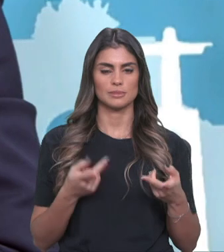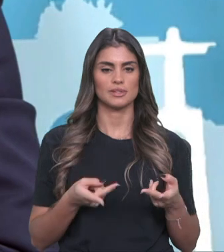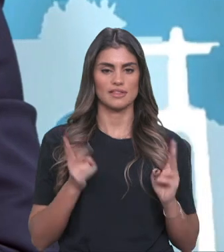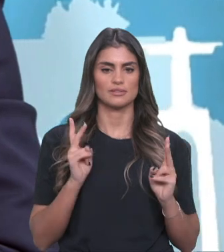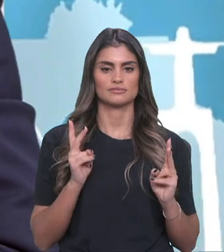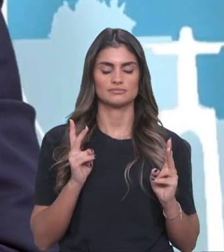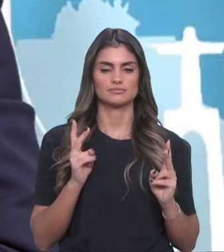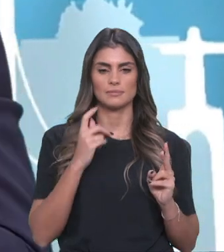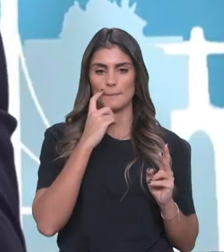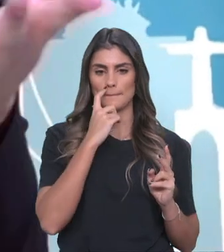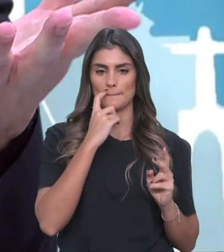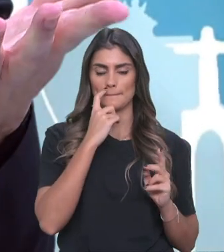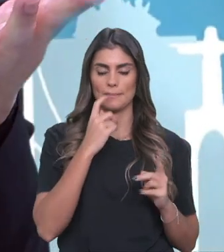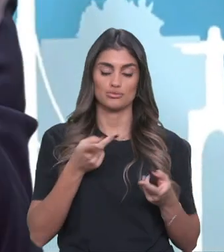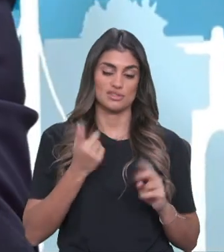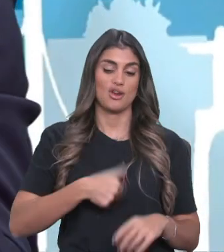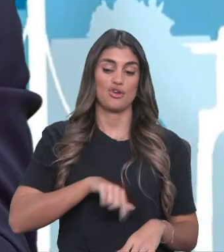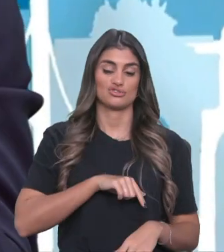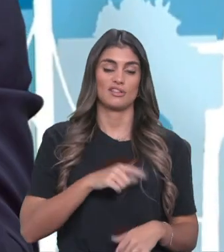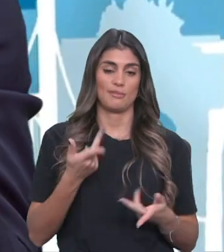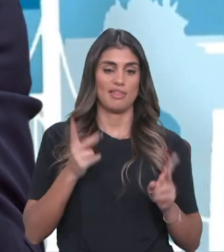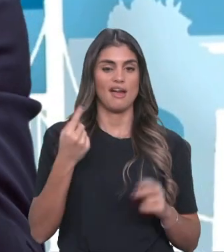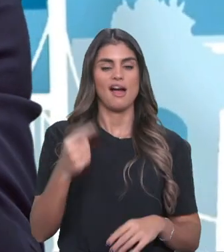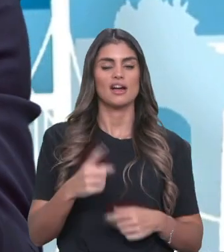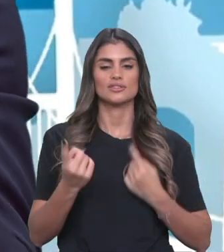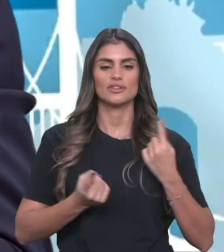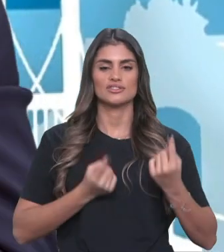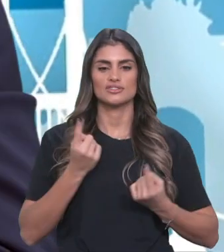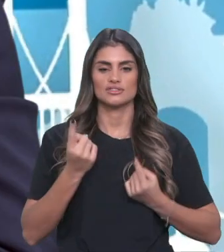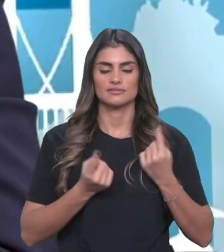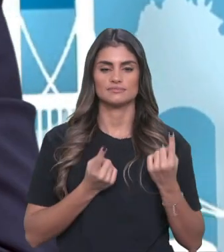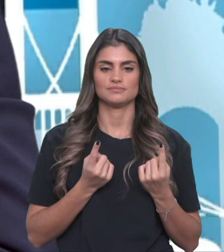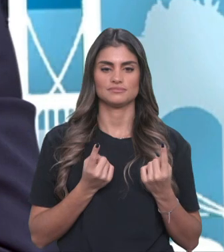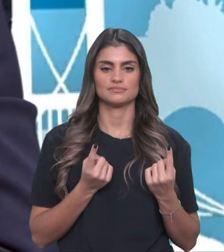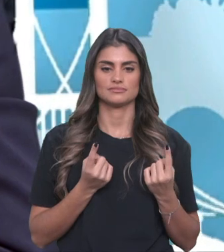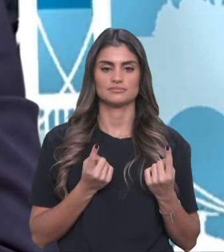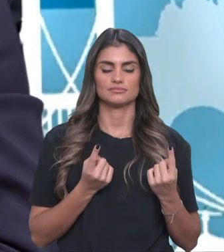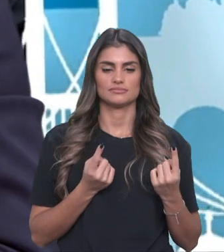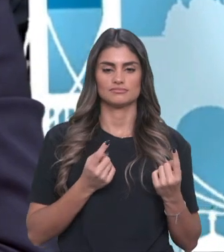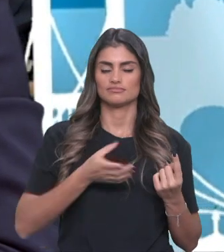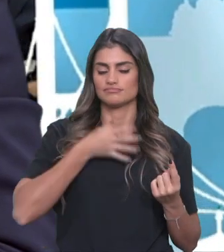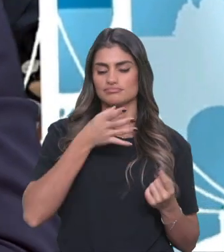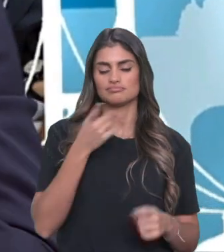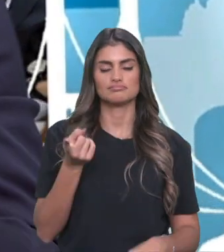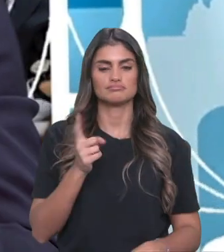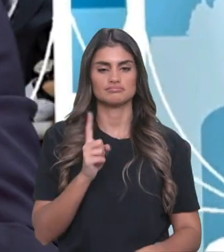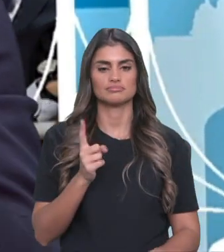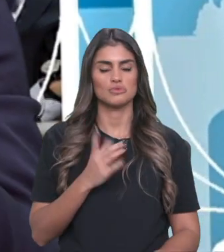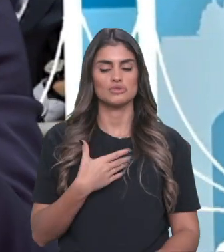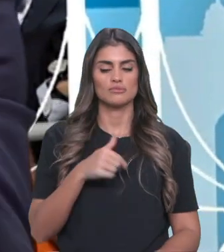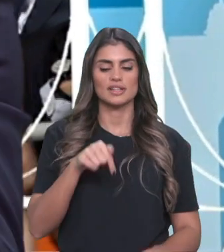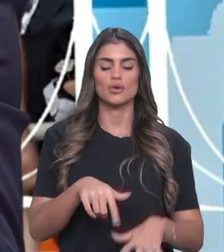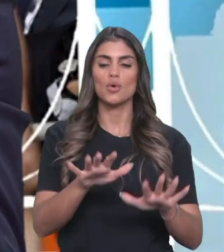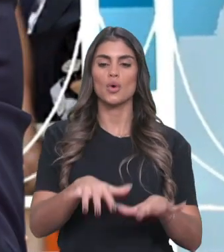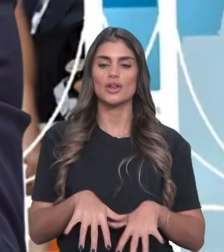da liturgia nos permite, e é muita, e às vezes não é devidamente utilizada. Gostaríamos que também, aqui no